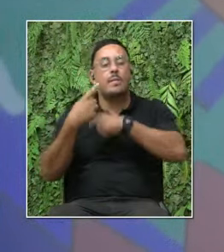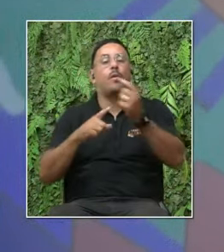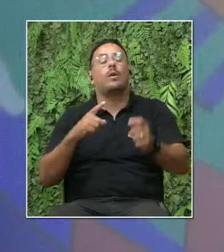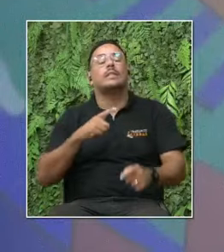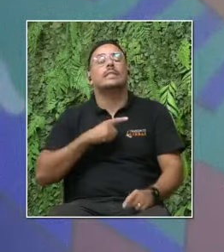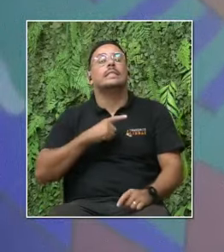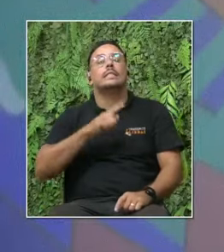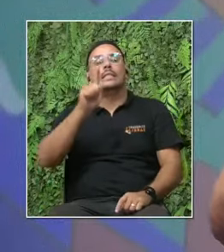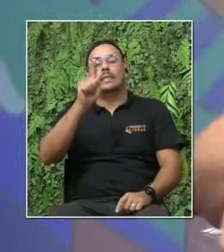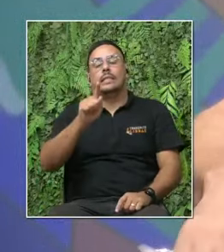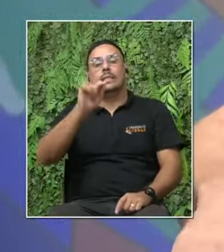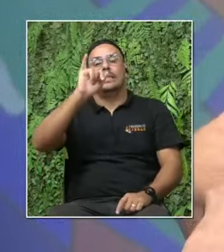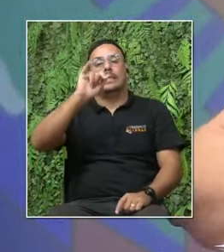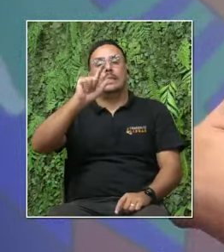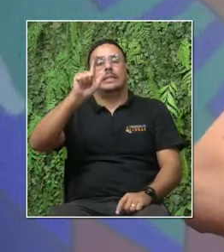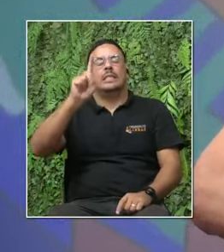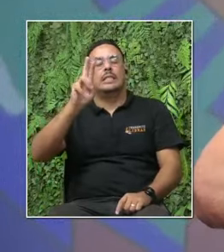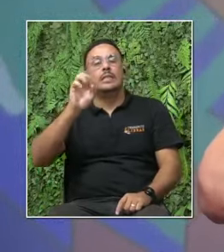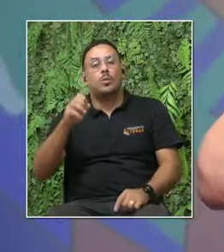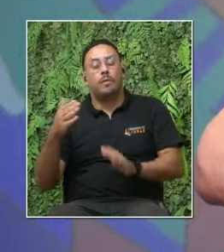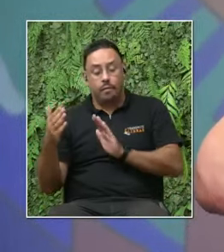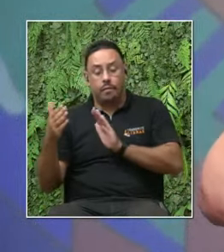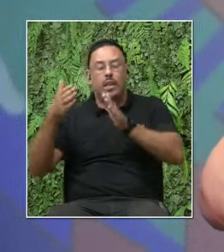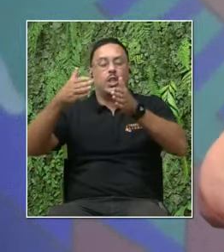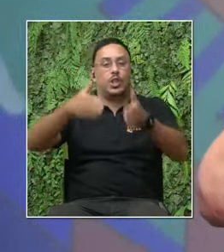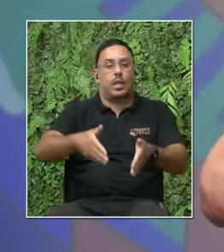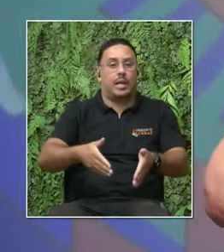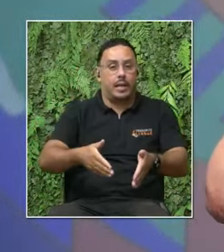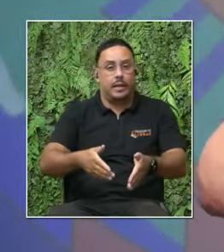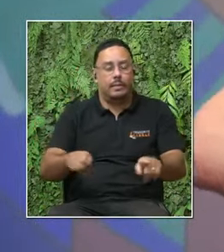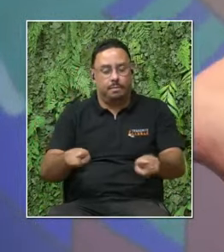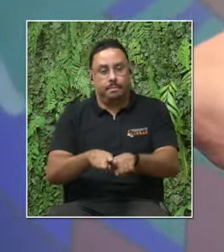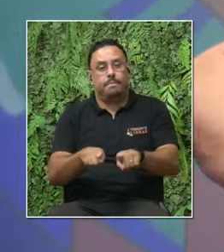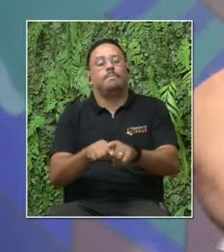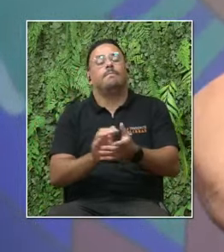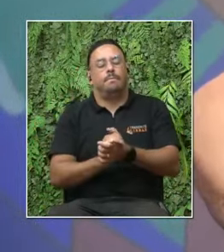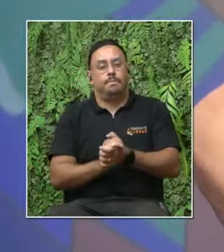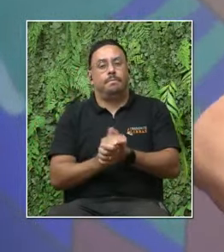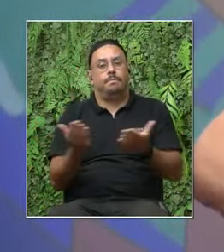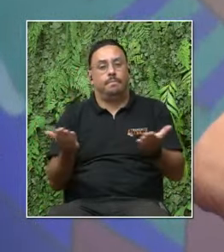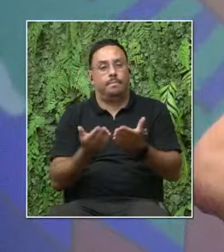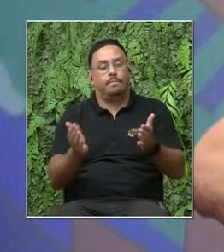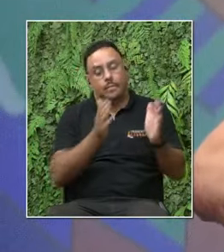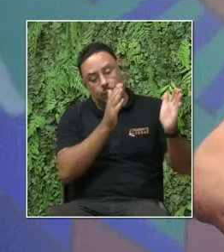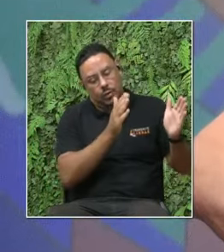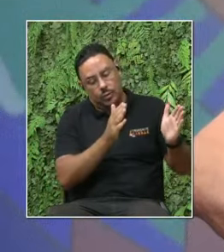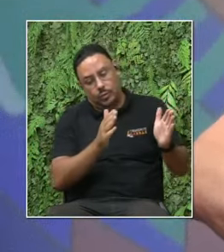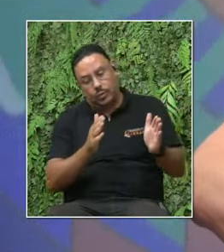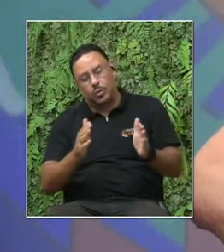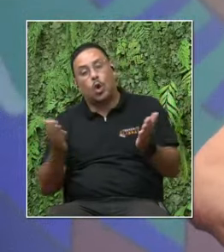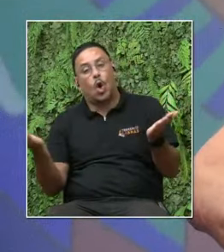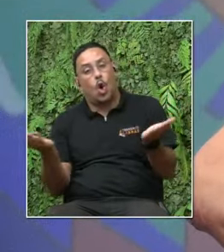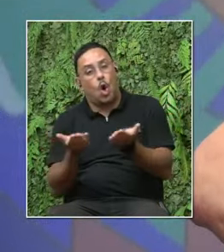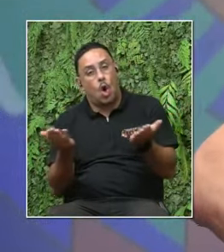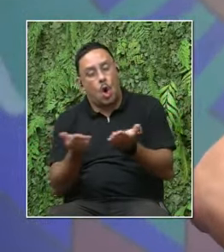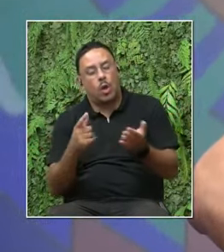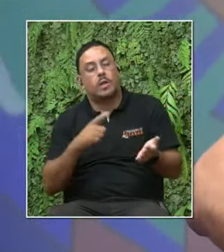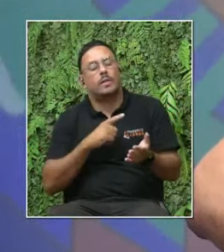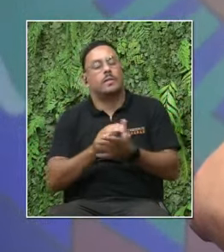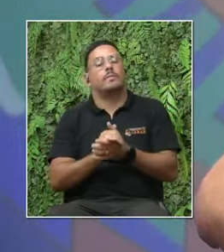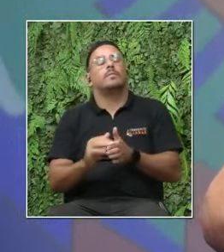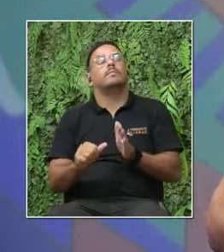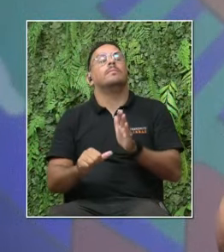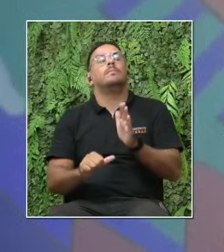Gilbert Campos também também está se materializando estará conosco nesta nesta jornada esportiva para trazer as suas